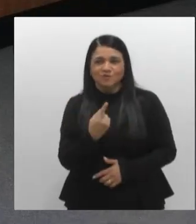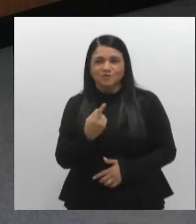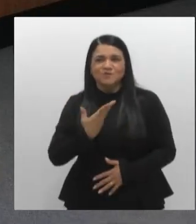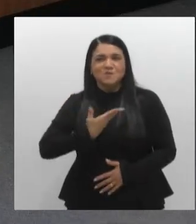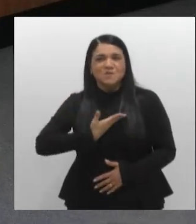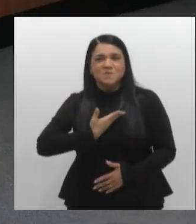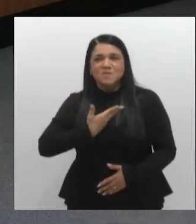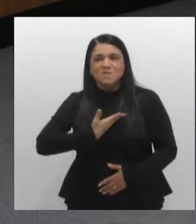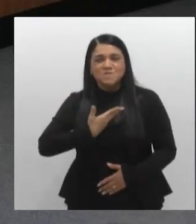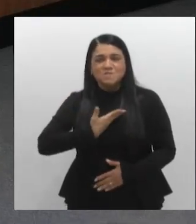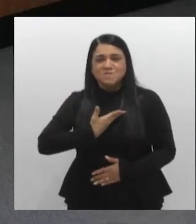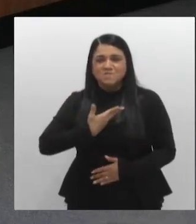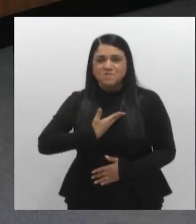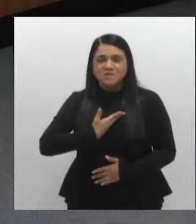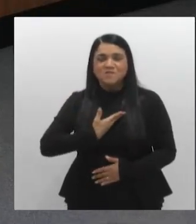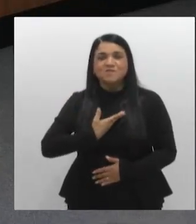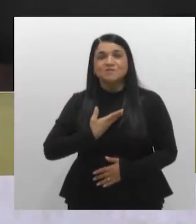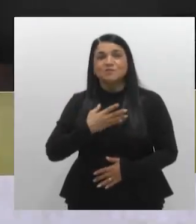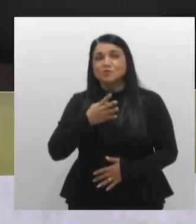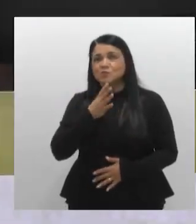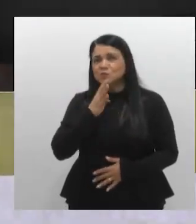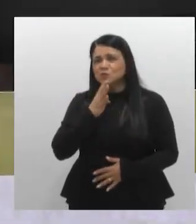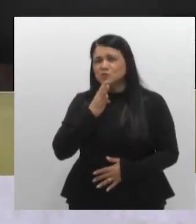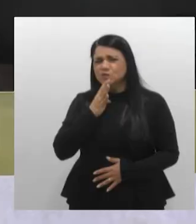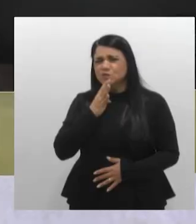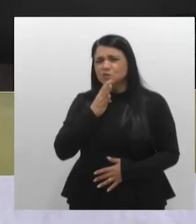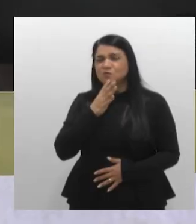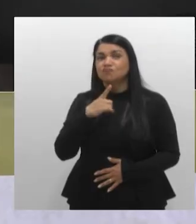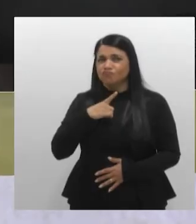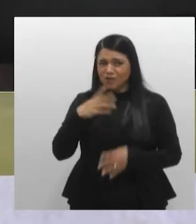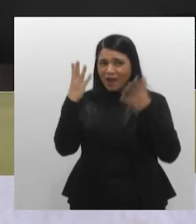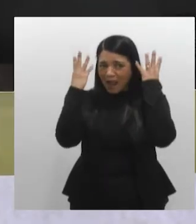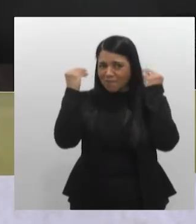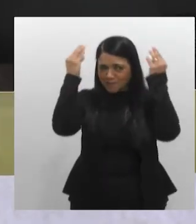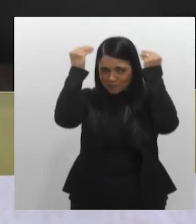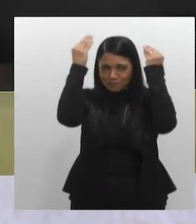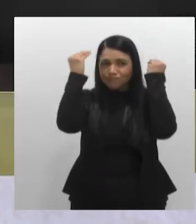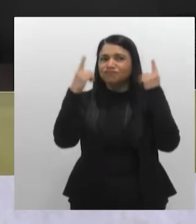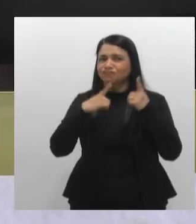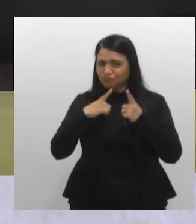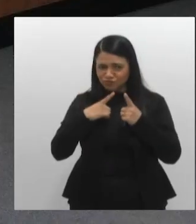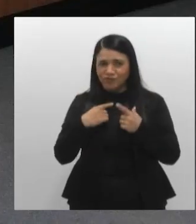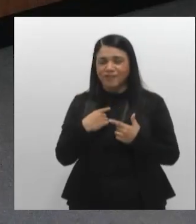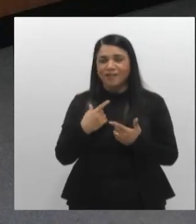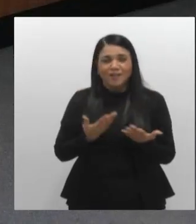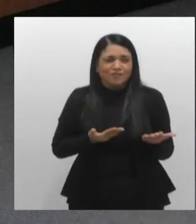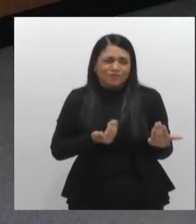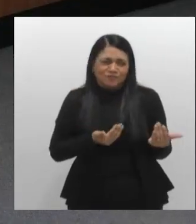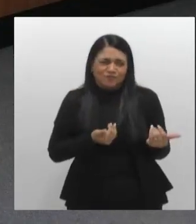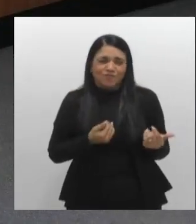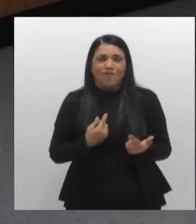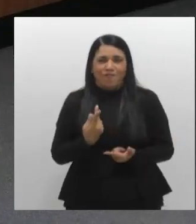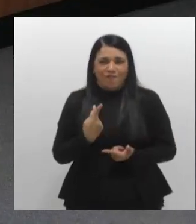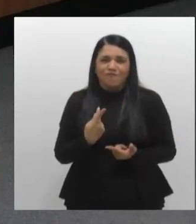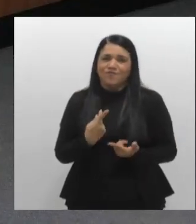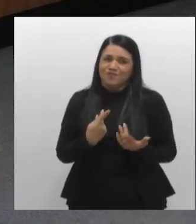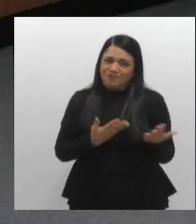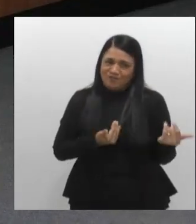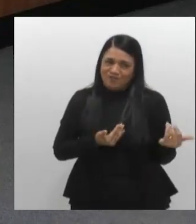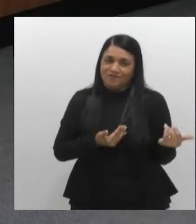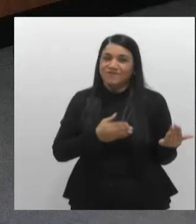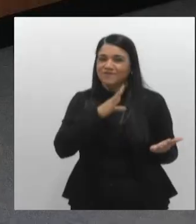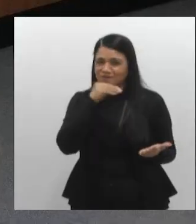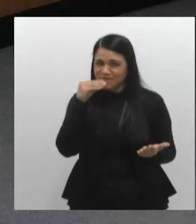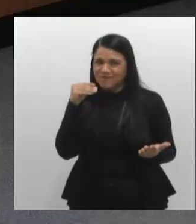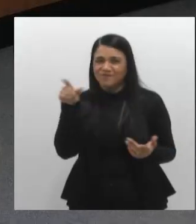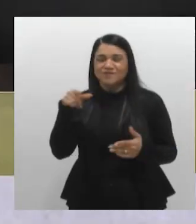amigo, ainda nos conhecemos, nós tínhamos cabelo ainda, né, Padre Jorjão? Era um adolescente, ainda